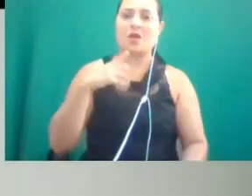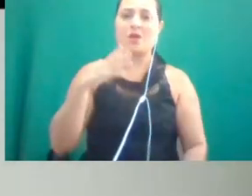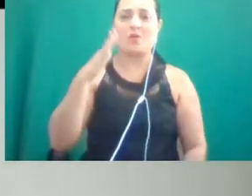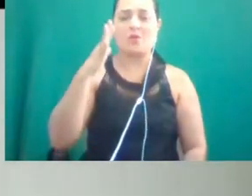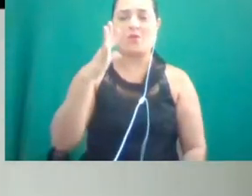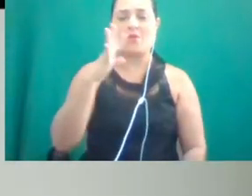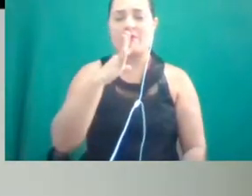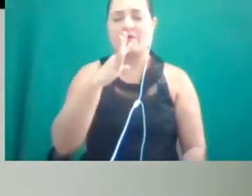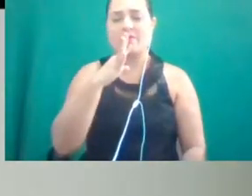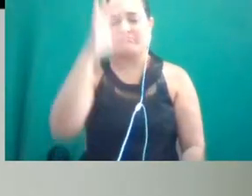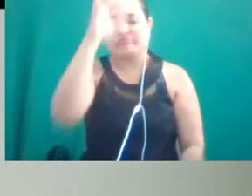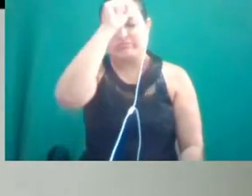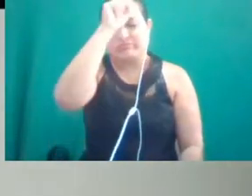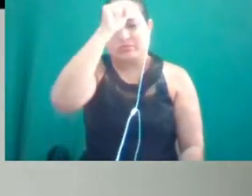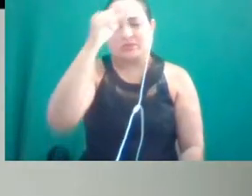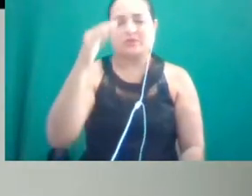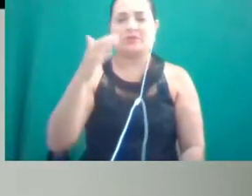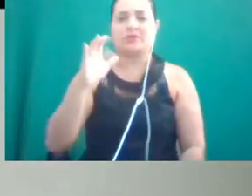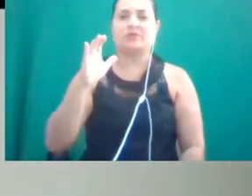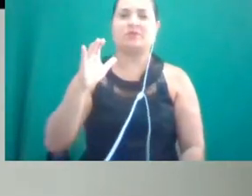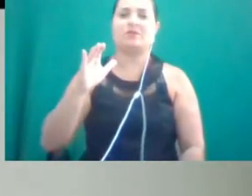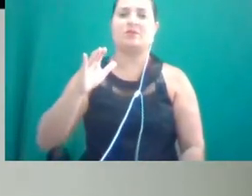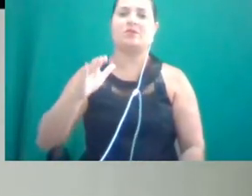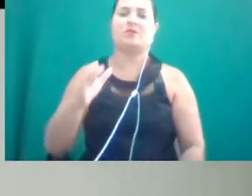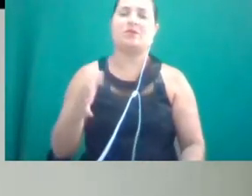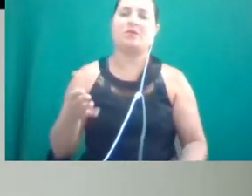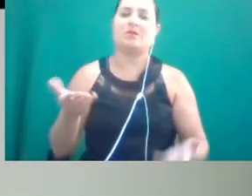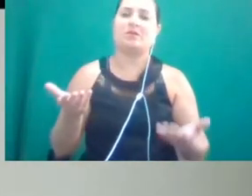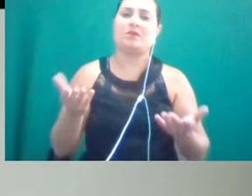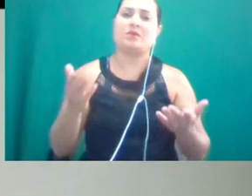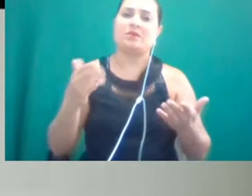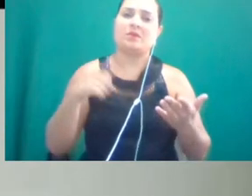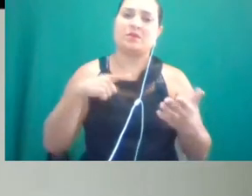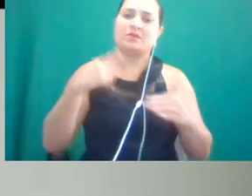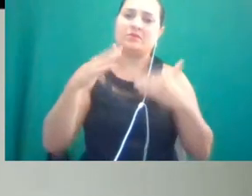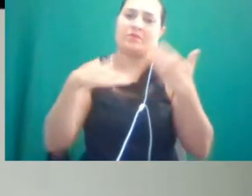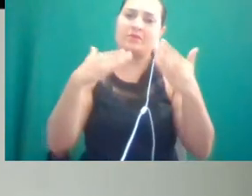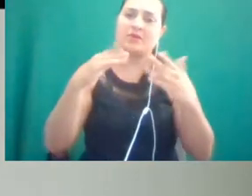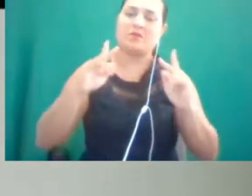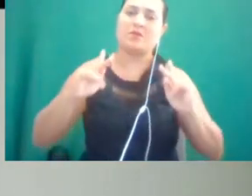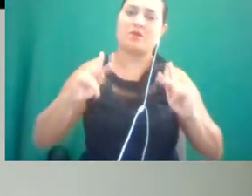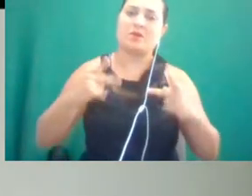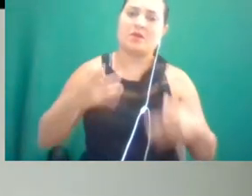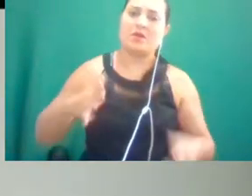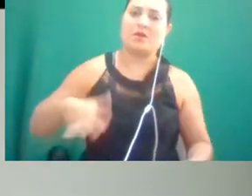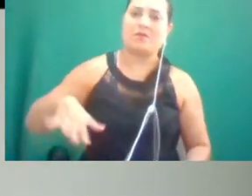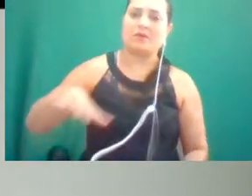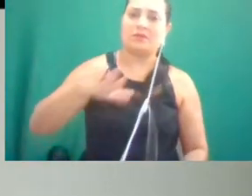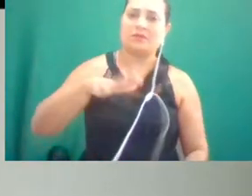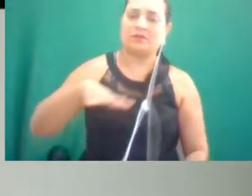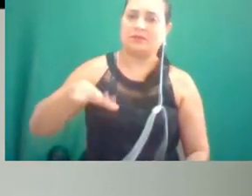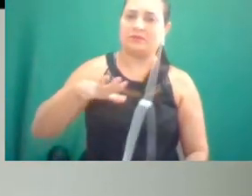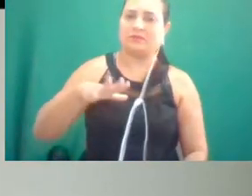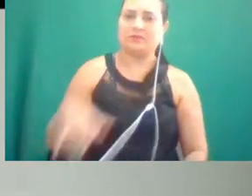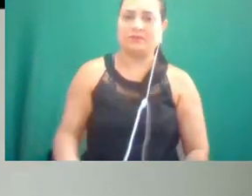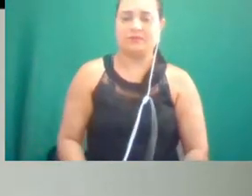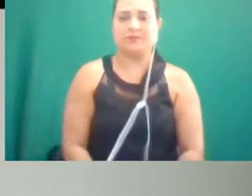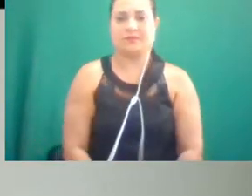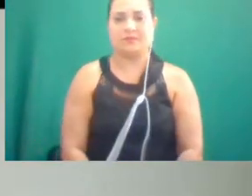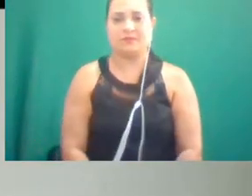sentido, buscarei sempre a harmonia entre as